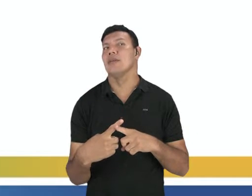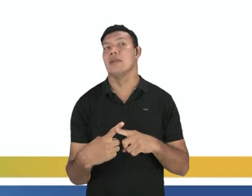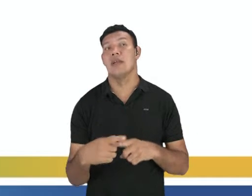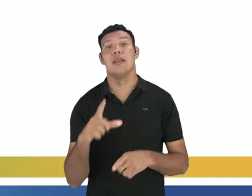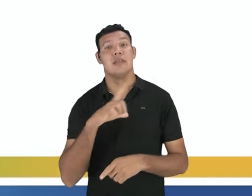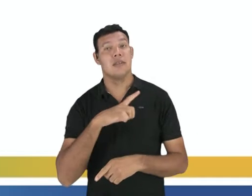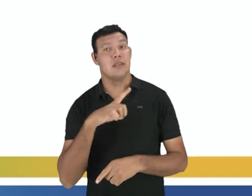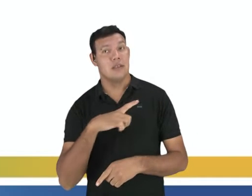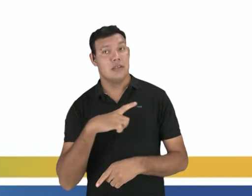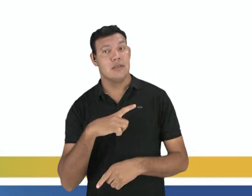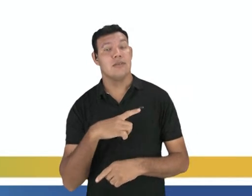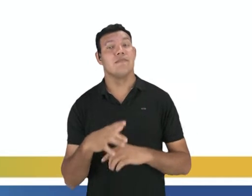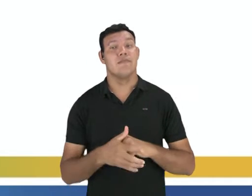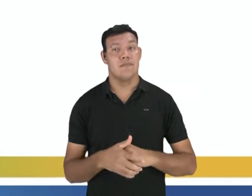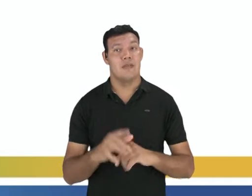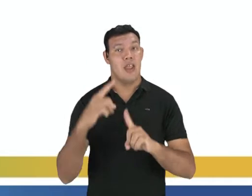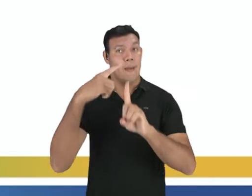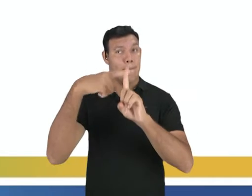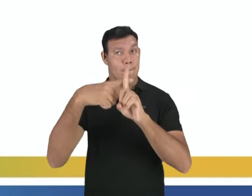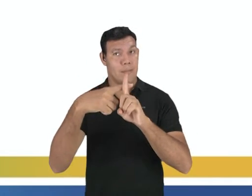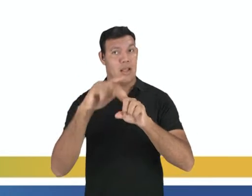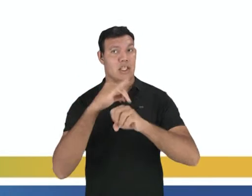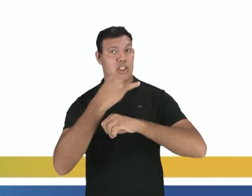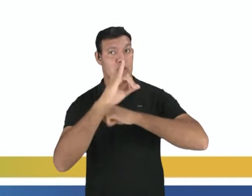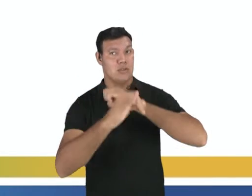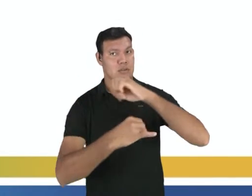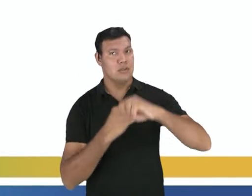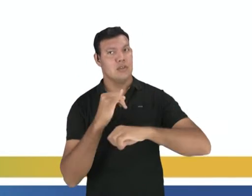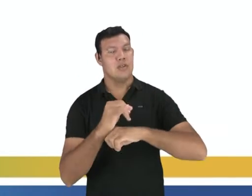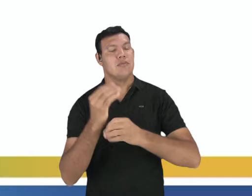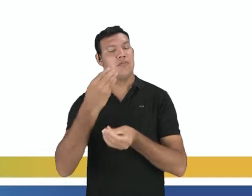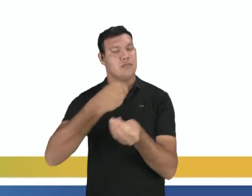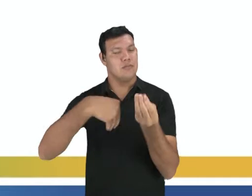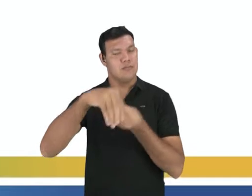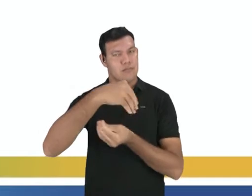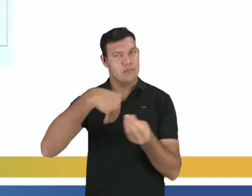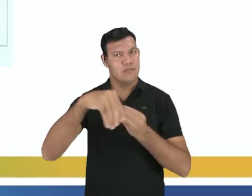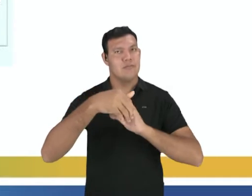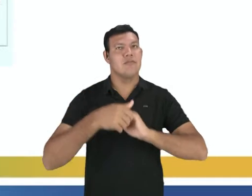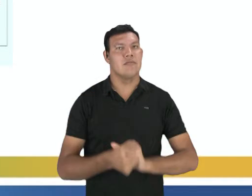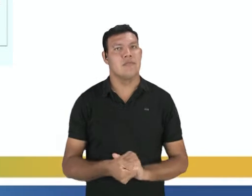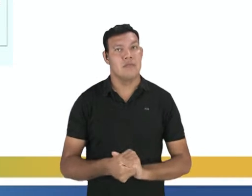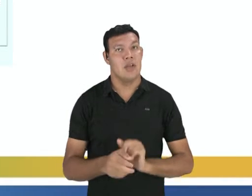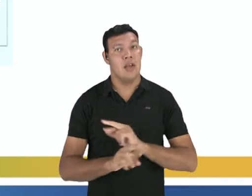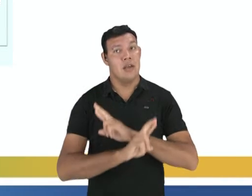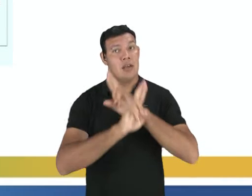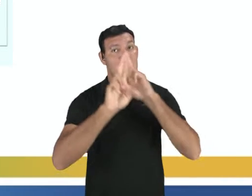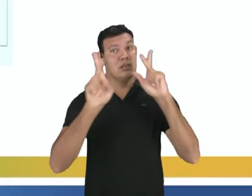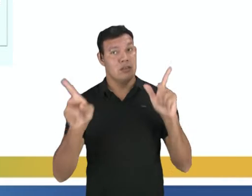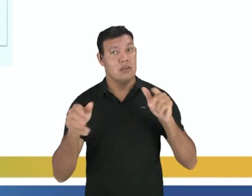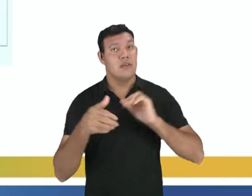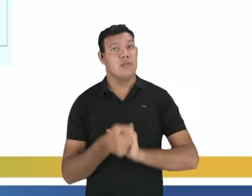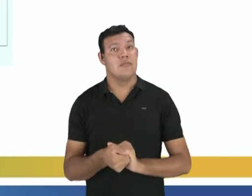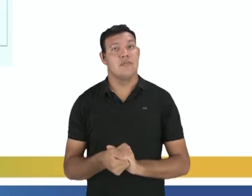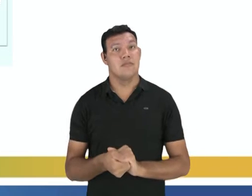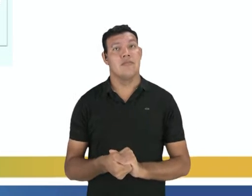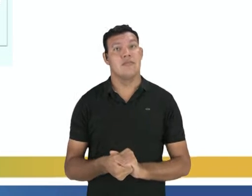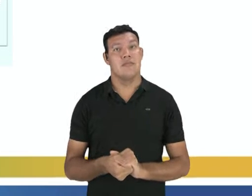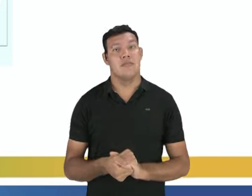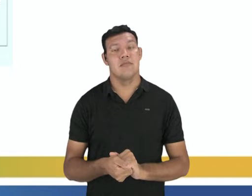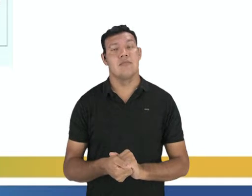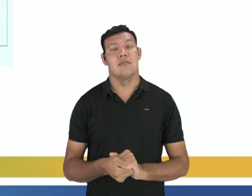nós temos íons em meio a essa solução, ok? Diferente quando a gente tem uma